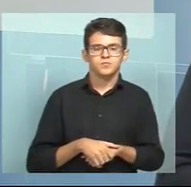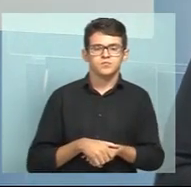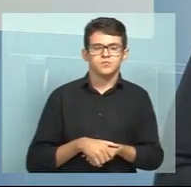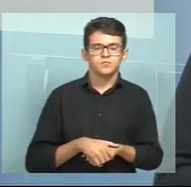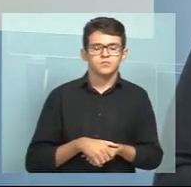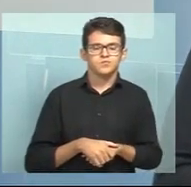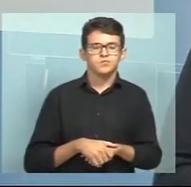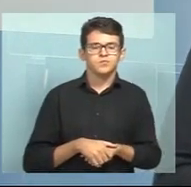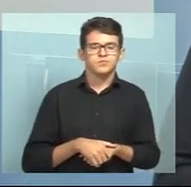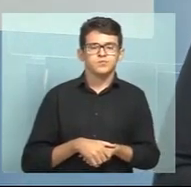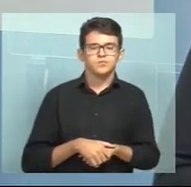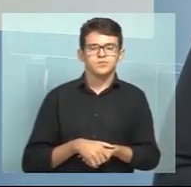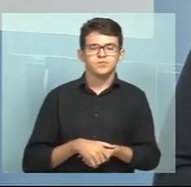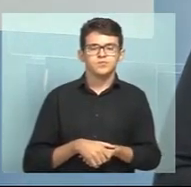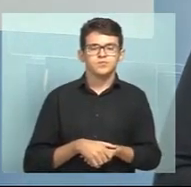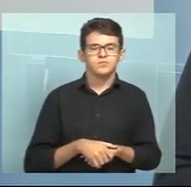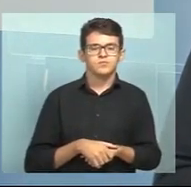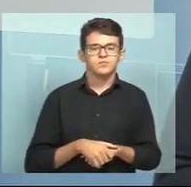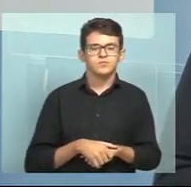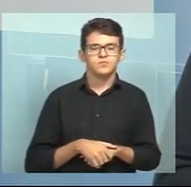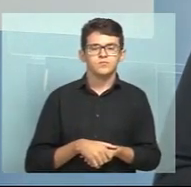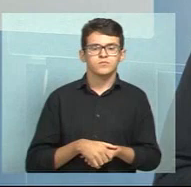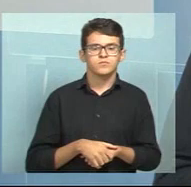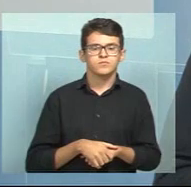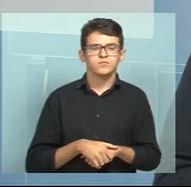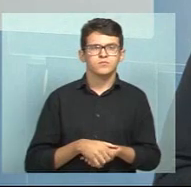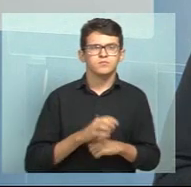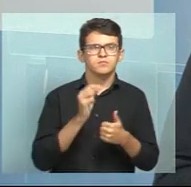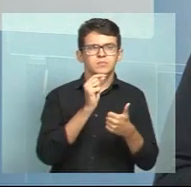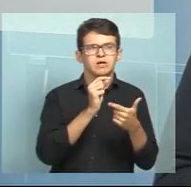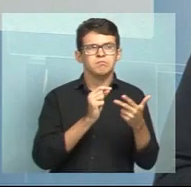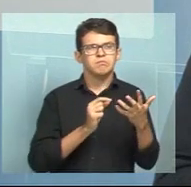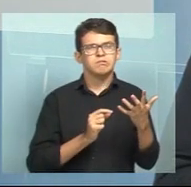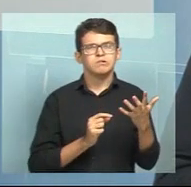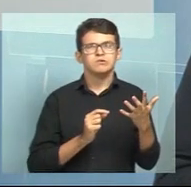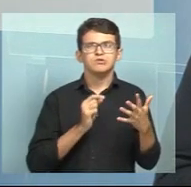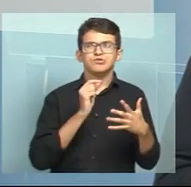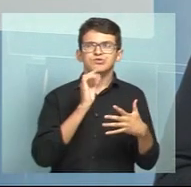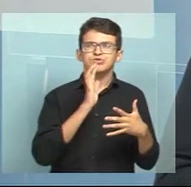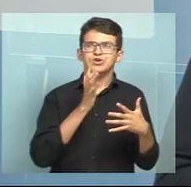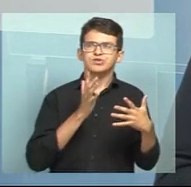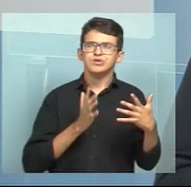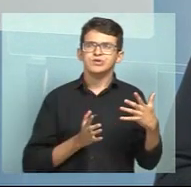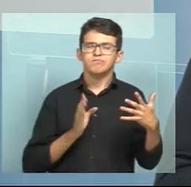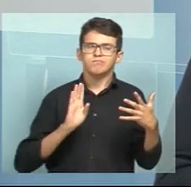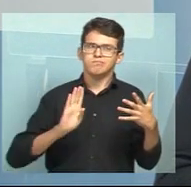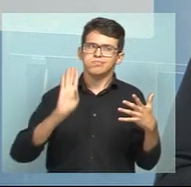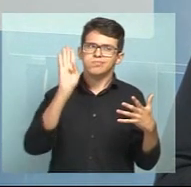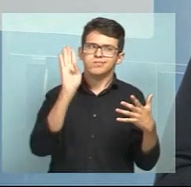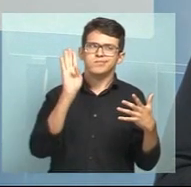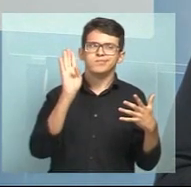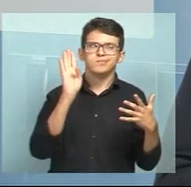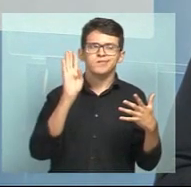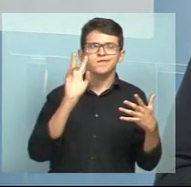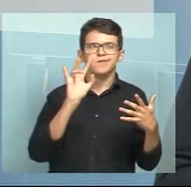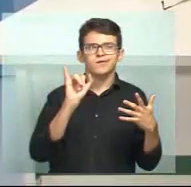placar. Faltando o quê, Luiz? Tem candidaturas também. Não, está faltando o quê? As mais importantes que estava